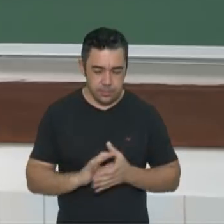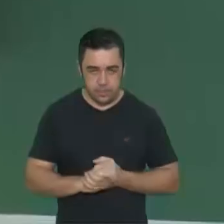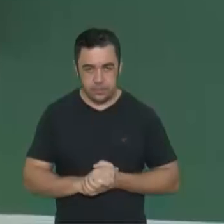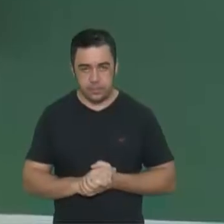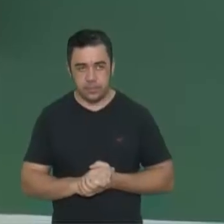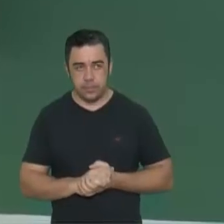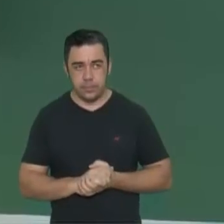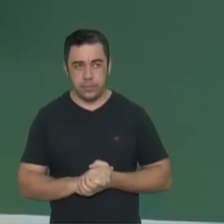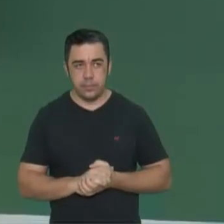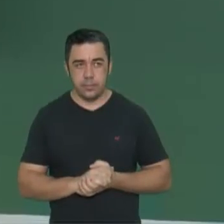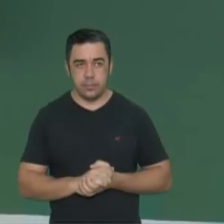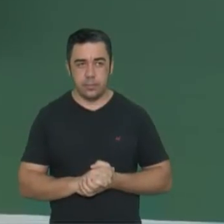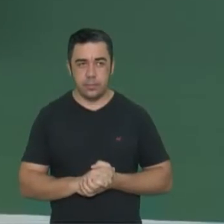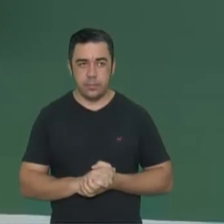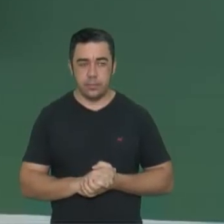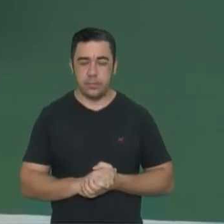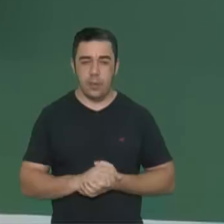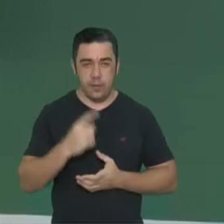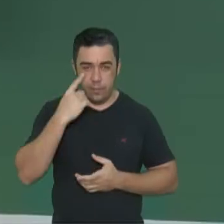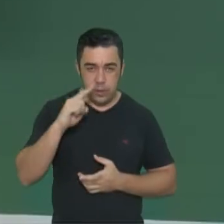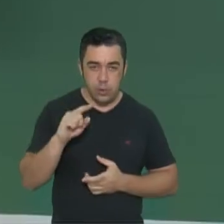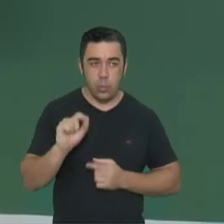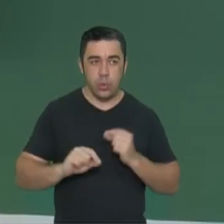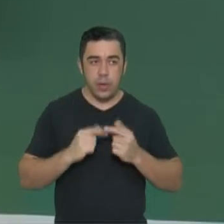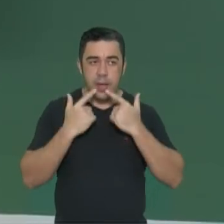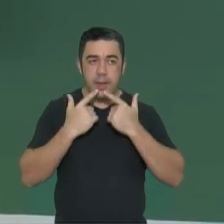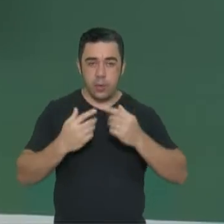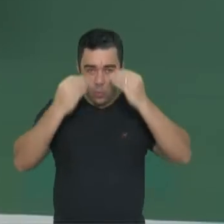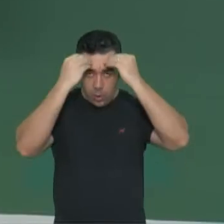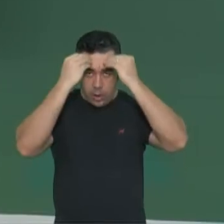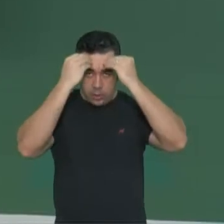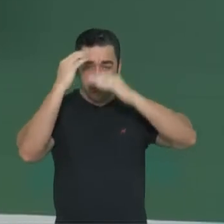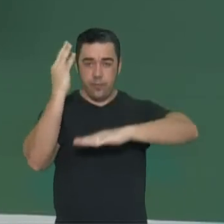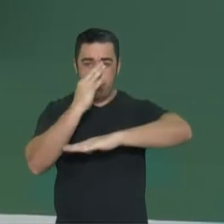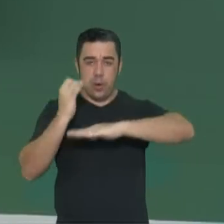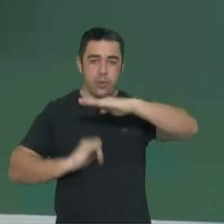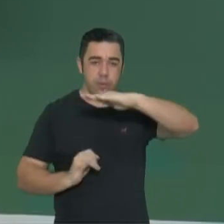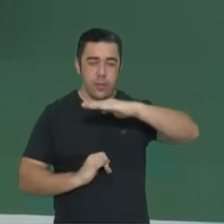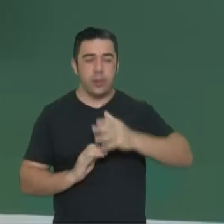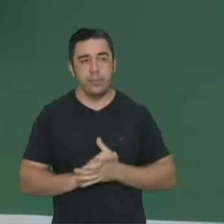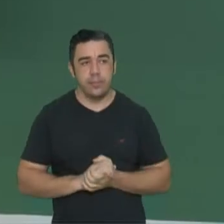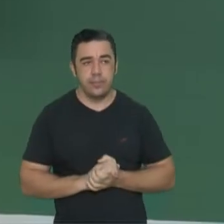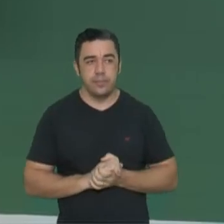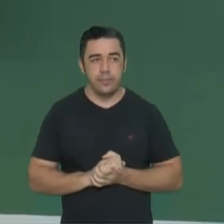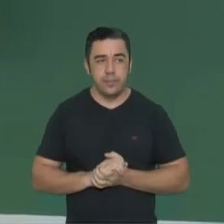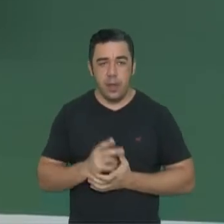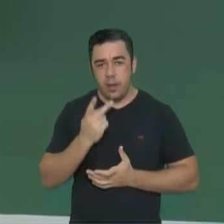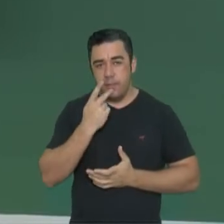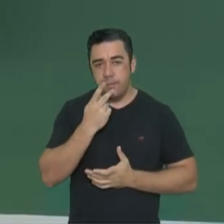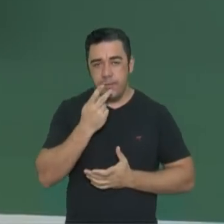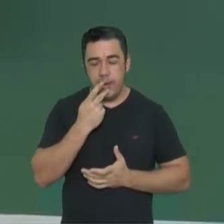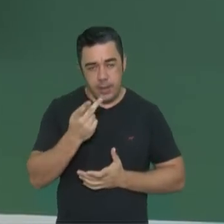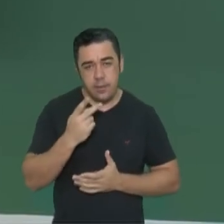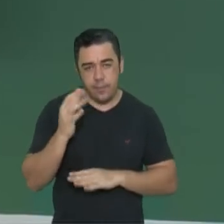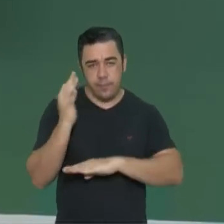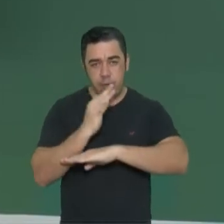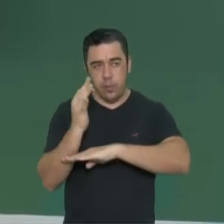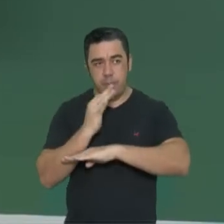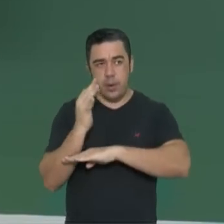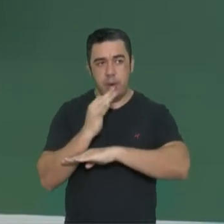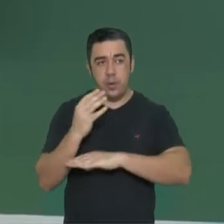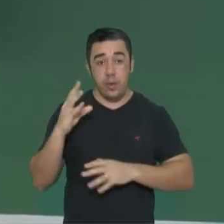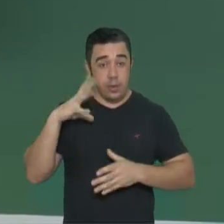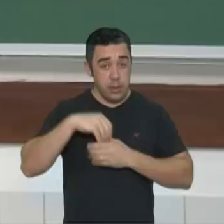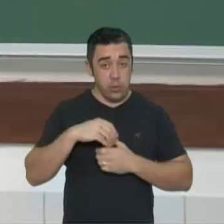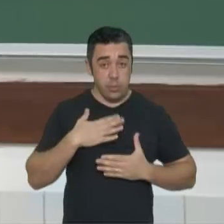ok? Vejamos. Níveis de fala, precisamos falar linguagem formal, que é essa que nós usamos. Lembra da